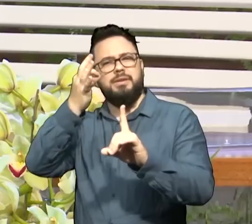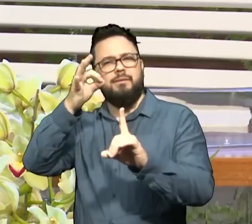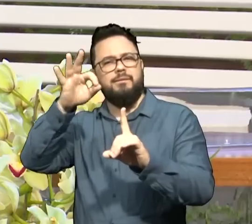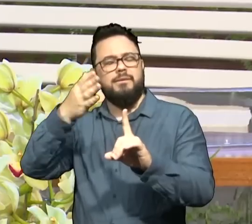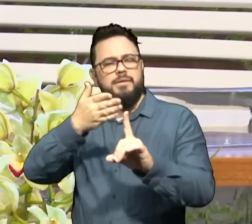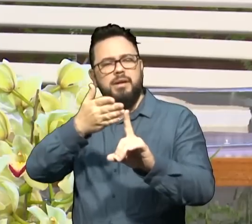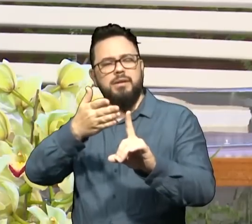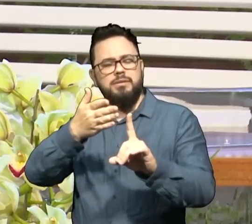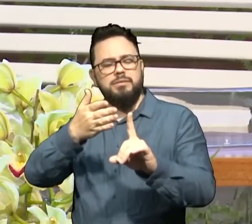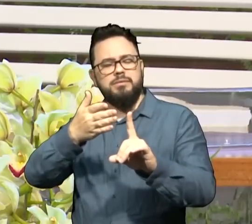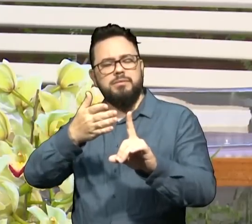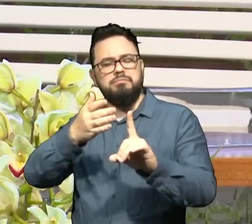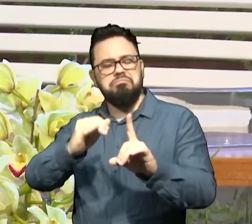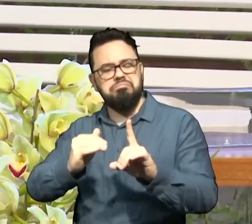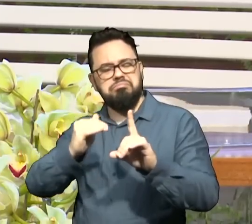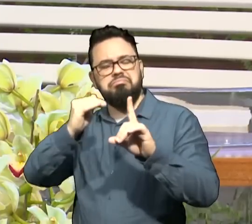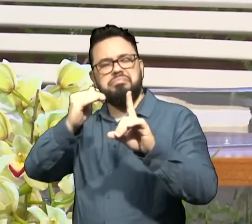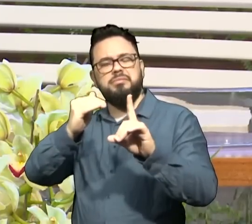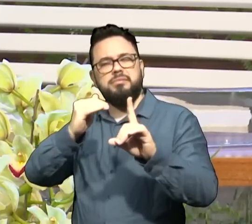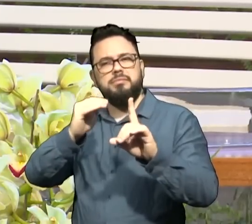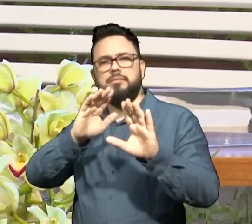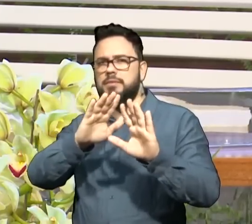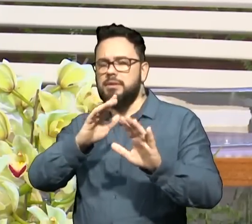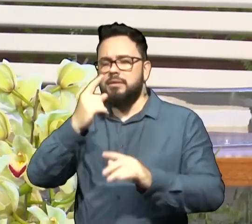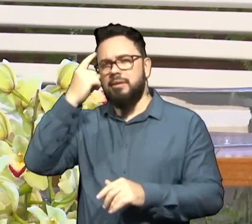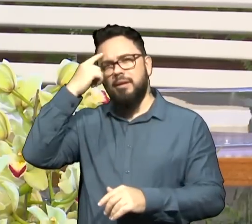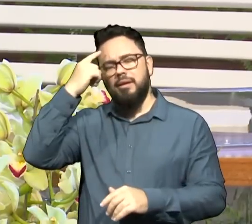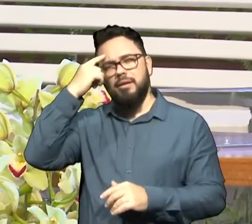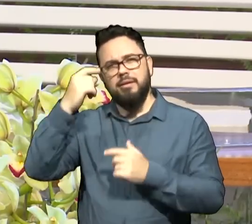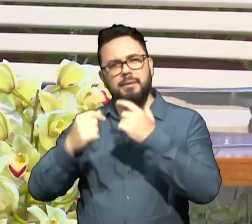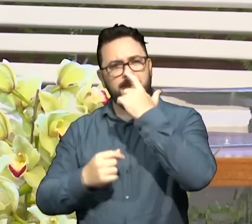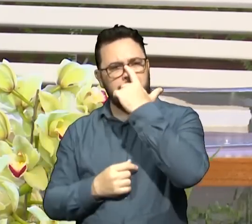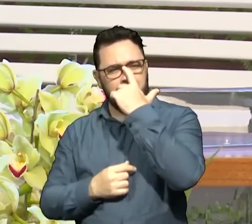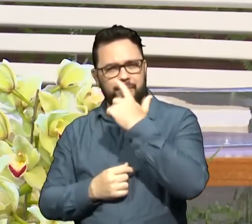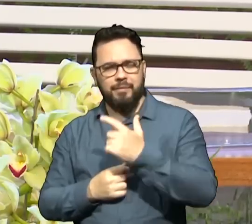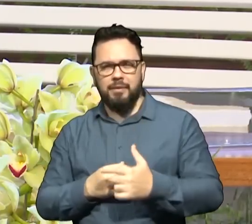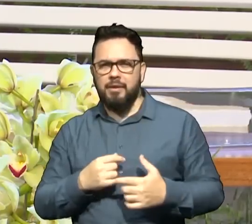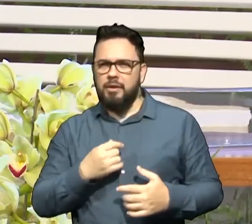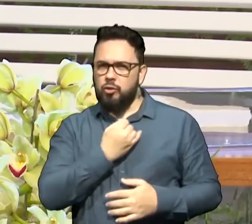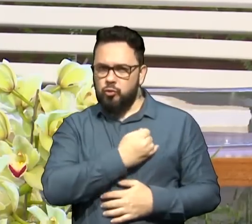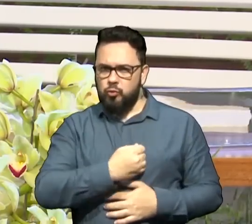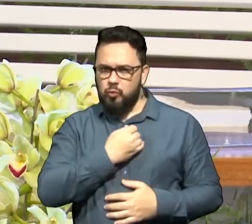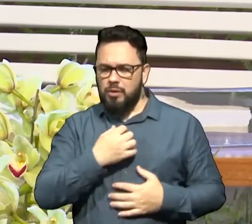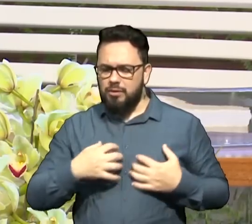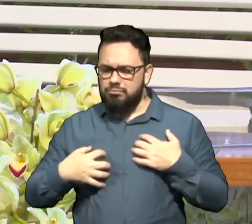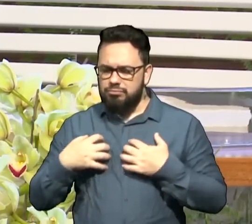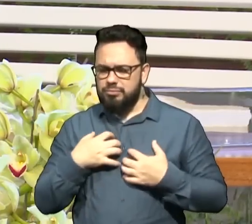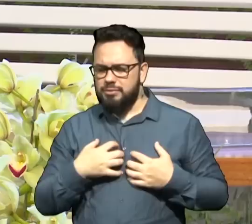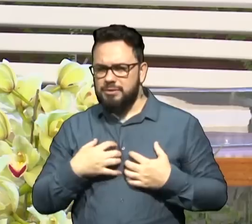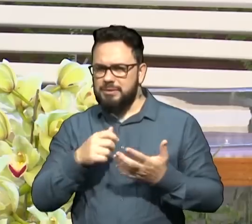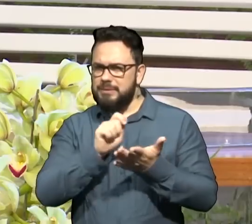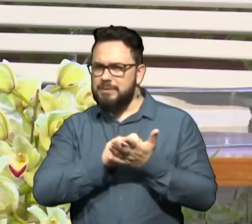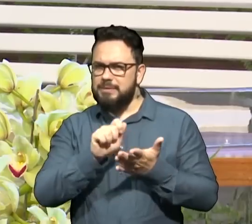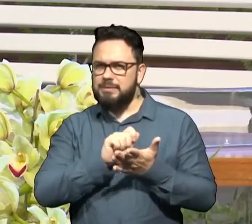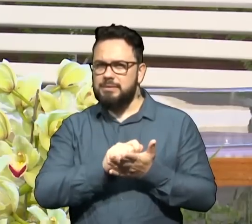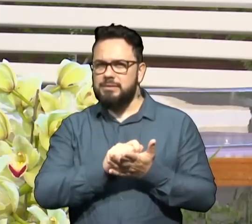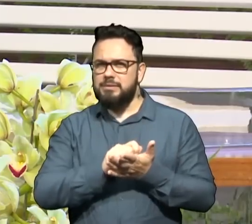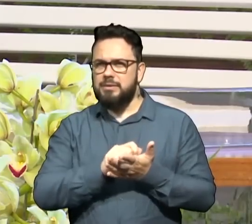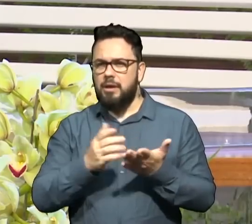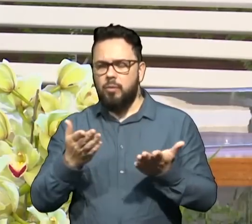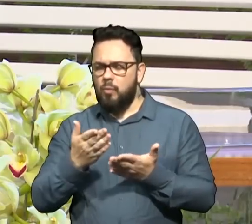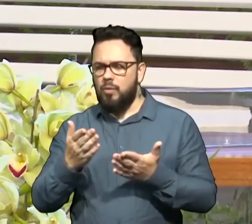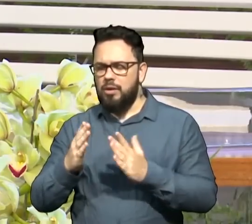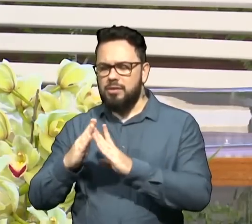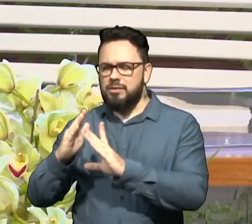tão poderoso e eu fico imaginando esse sentimento de João e traduzindo para hoje que a gente vê a igreja parece tão